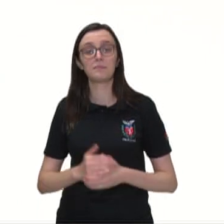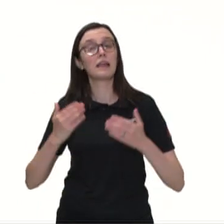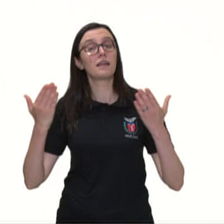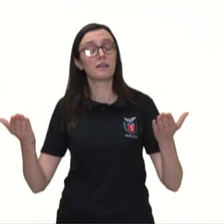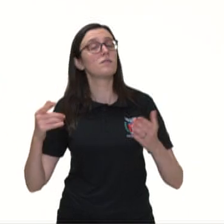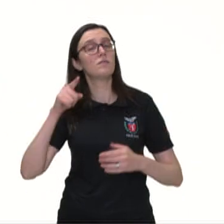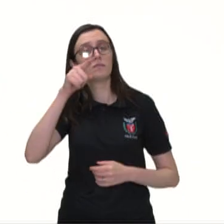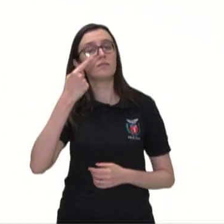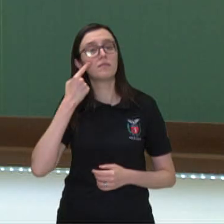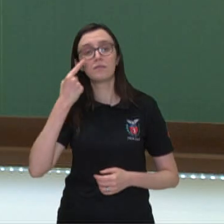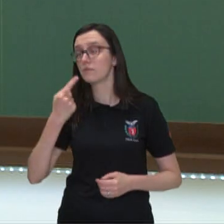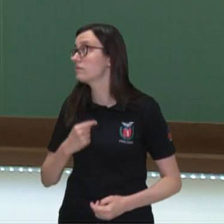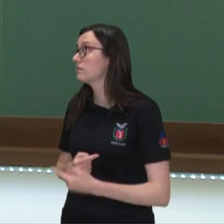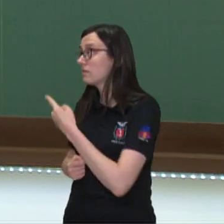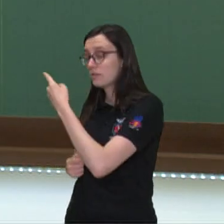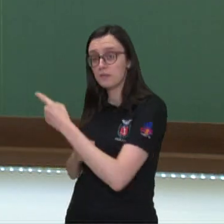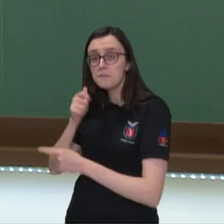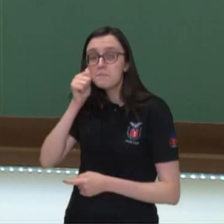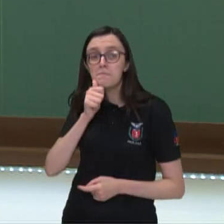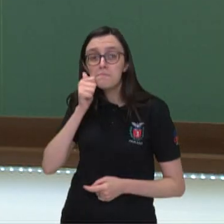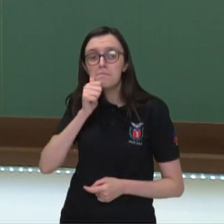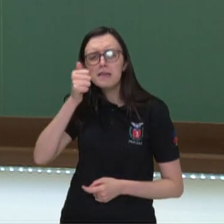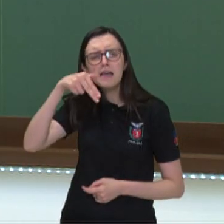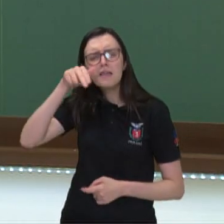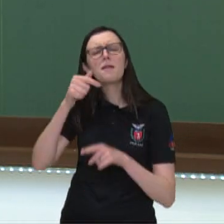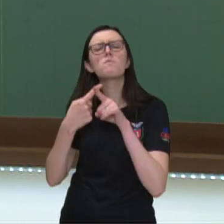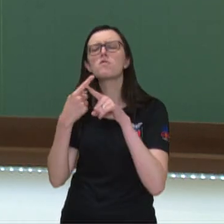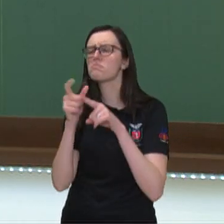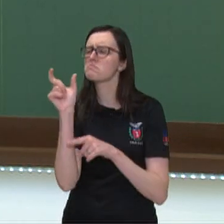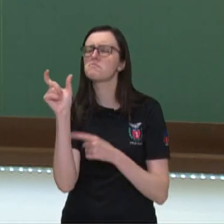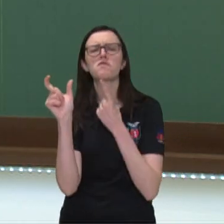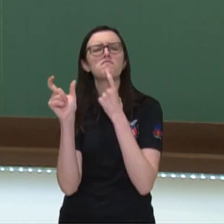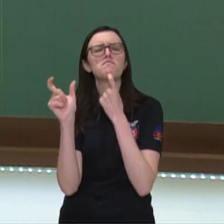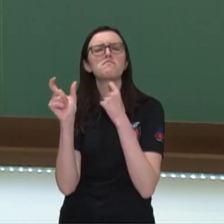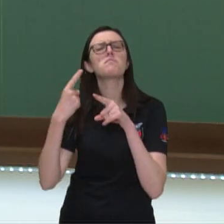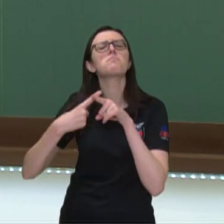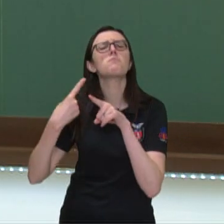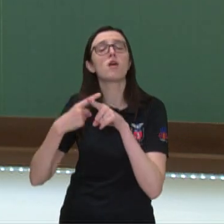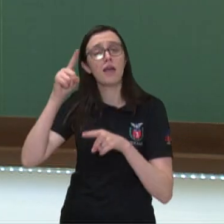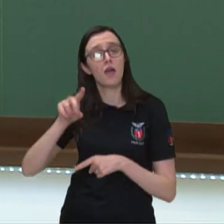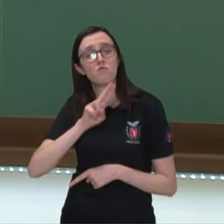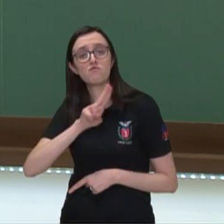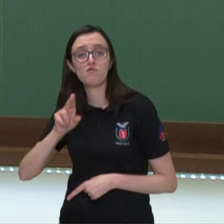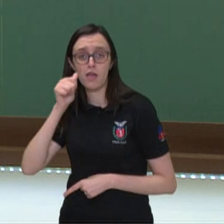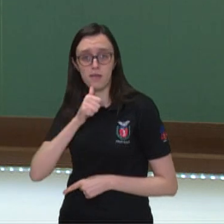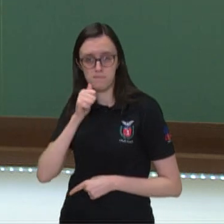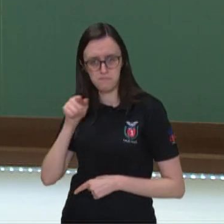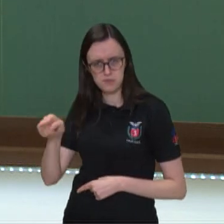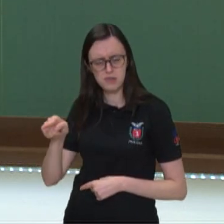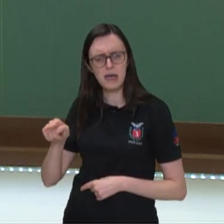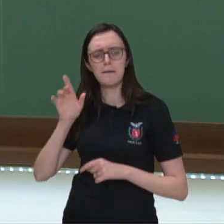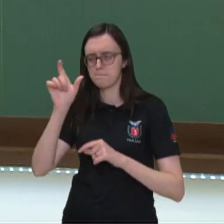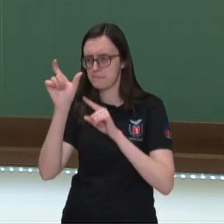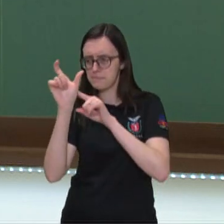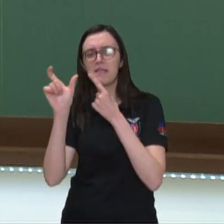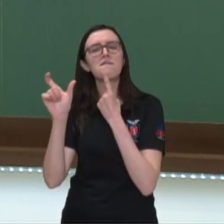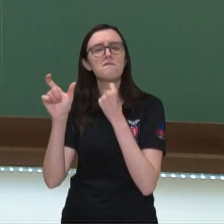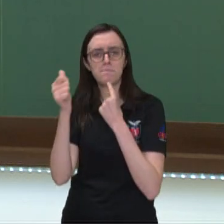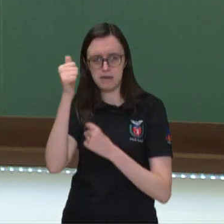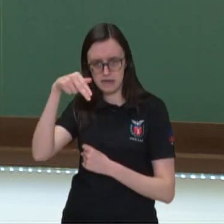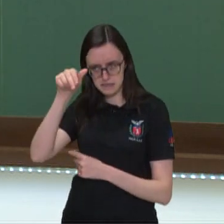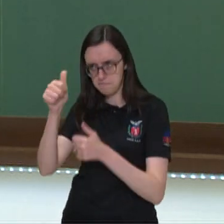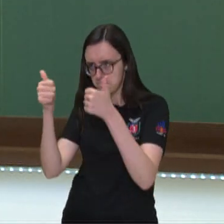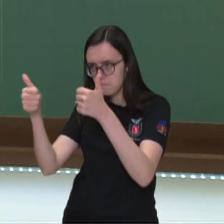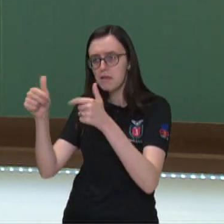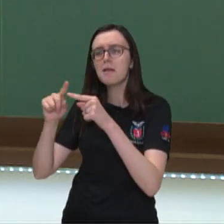Então, Anna, por que está em vermelho, será? Esse é o nome dela. Qual é a outra informação que esse texto